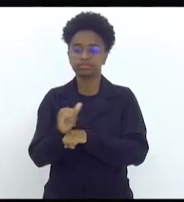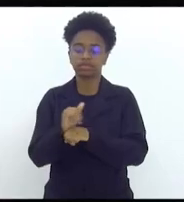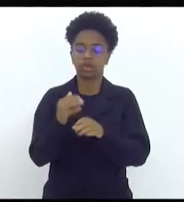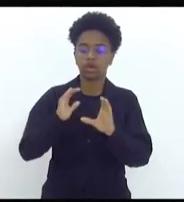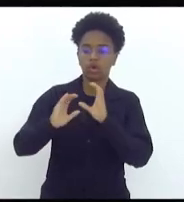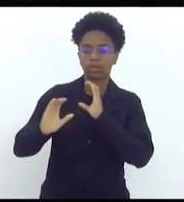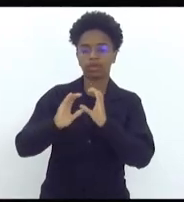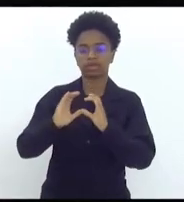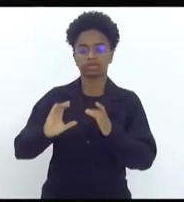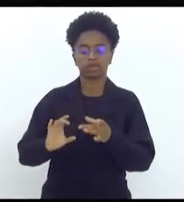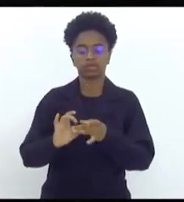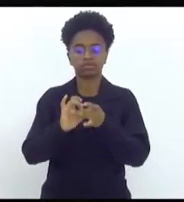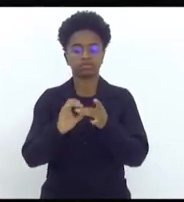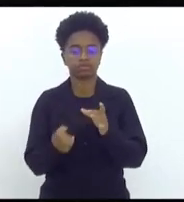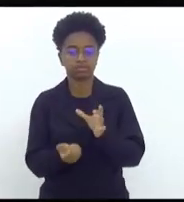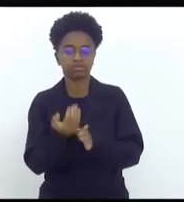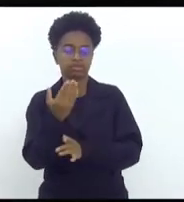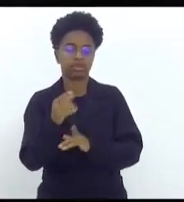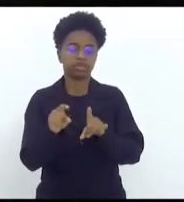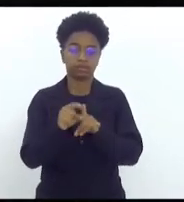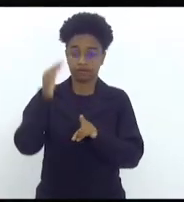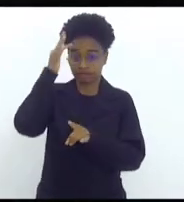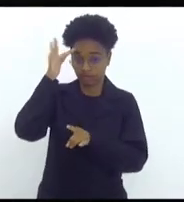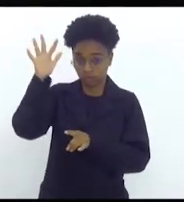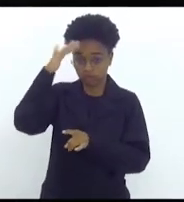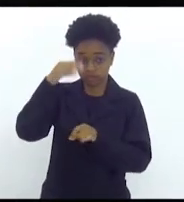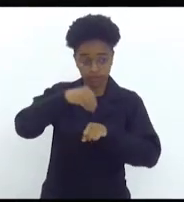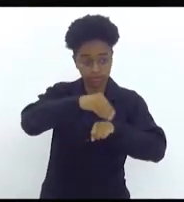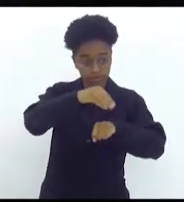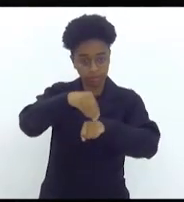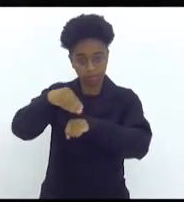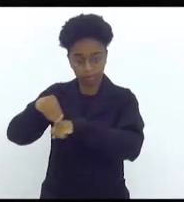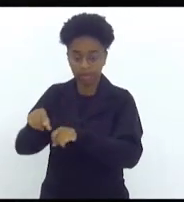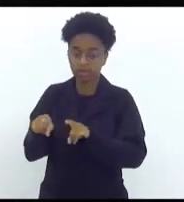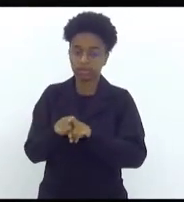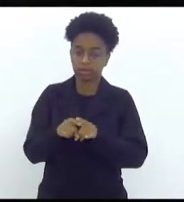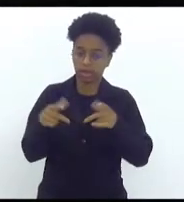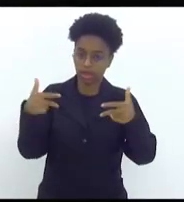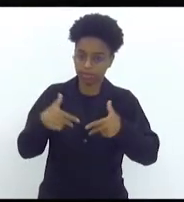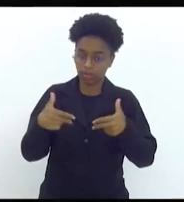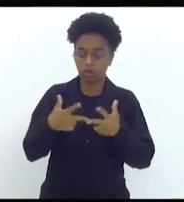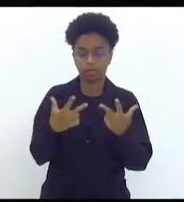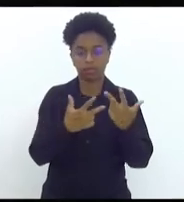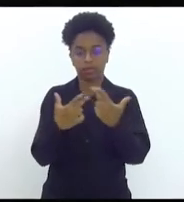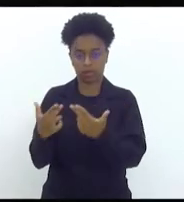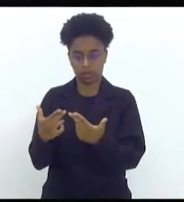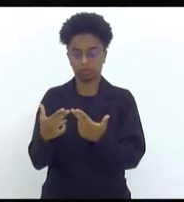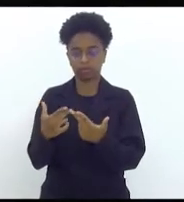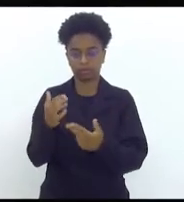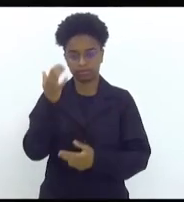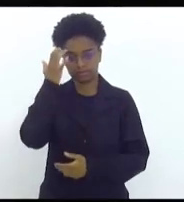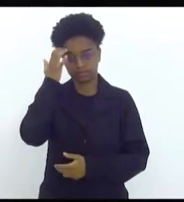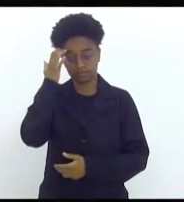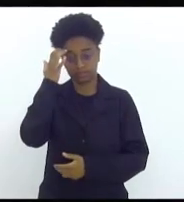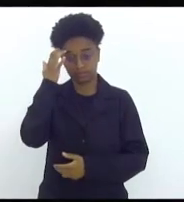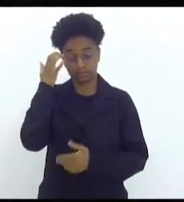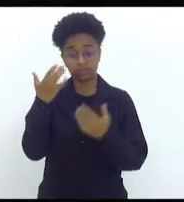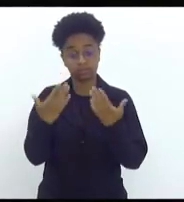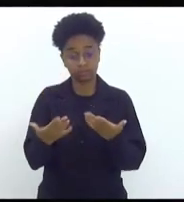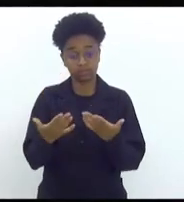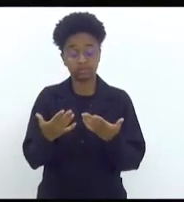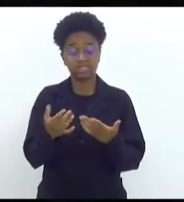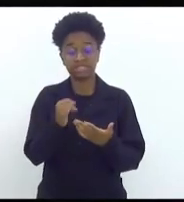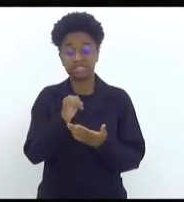de Laços de transmissão de filosofias o Hip Hop é esse lugar é esse berço então para cada